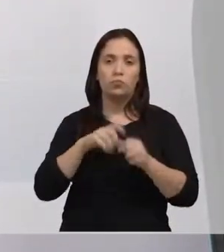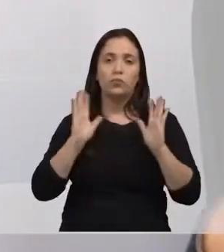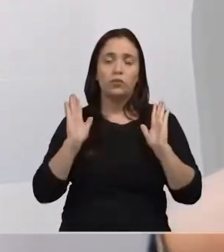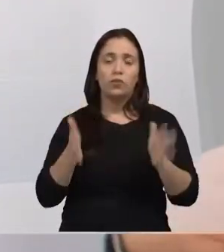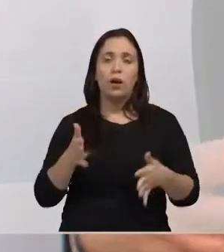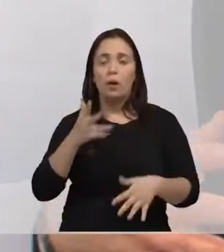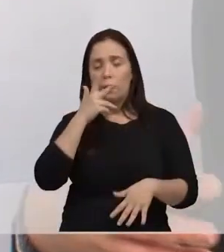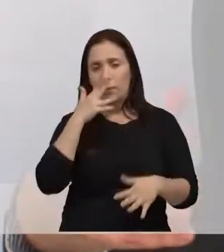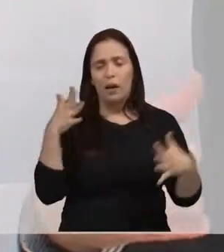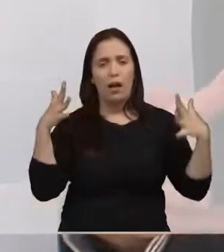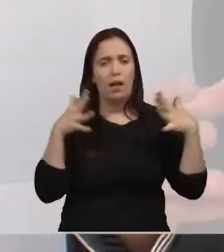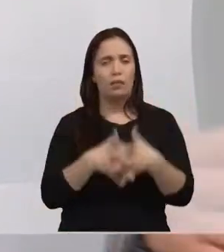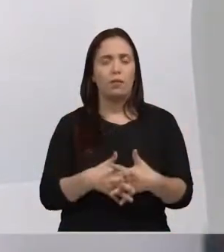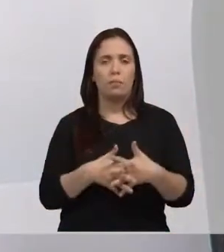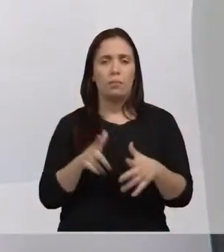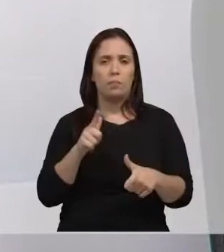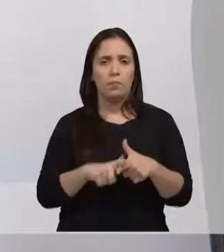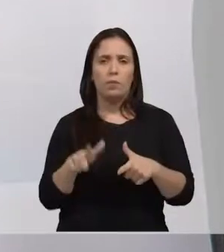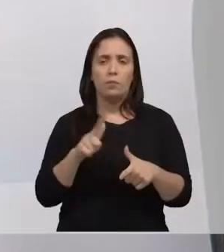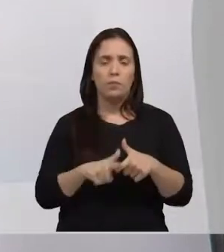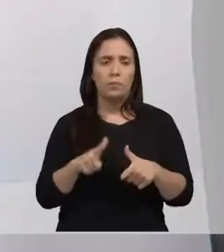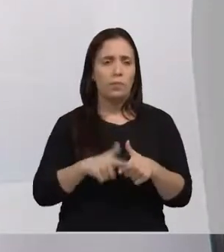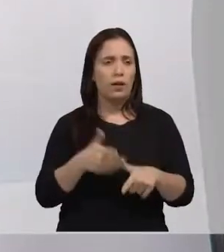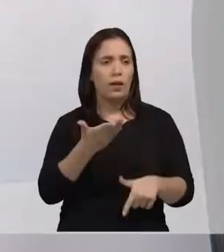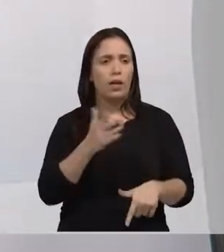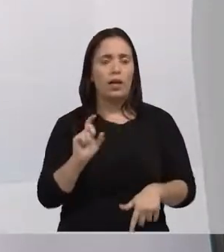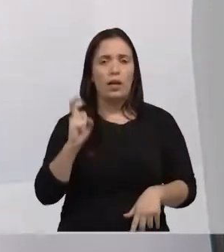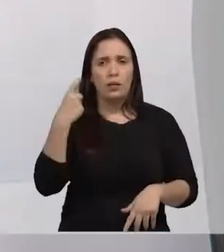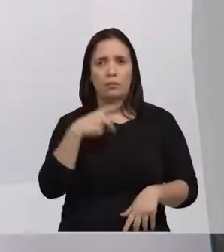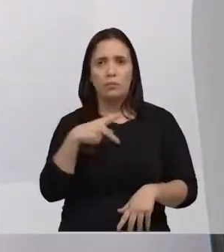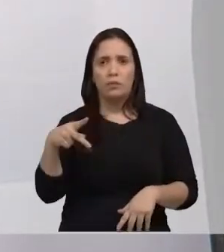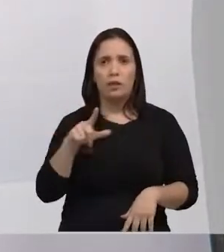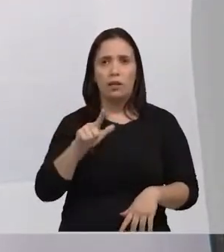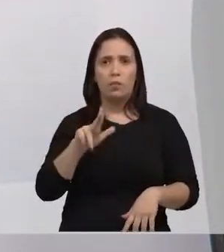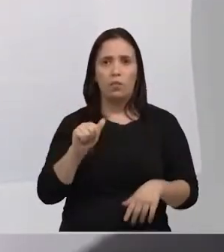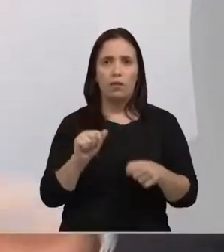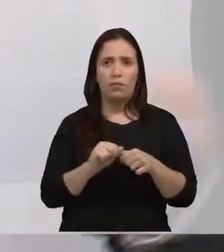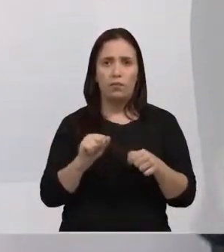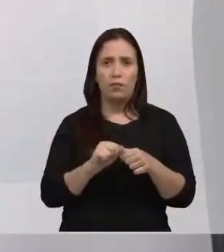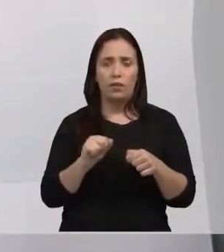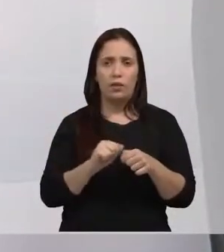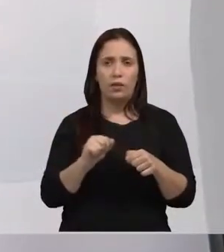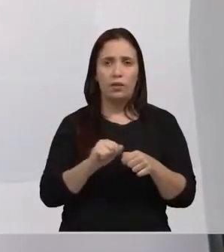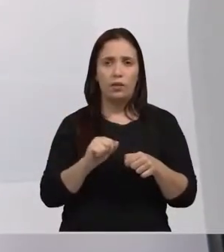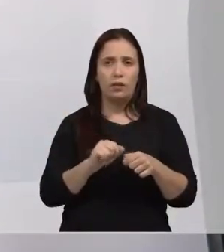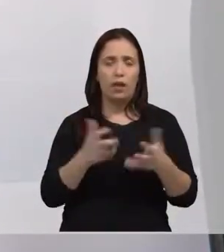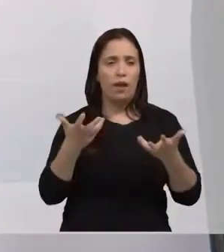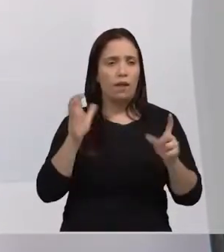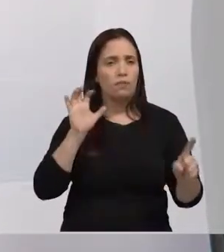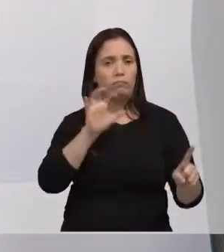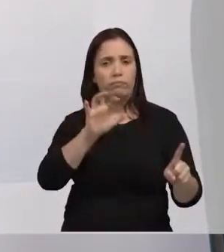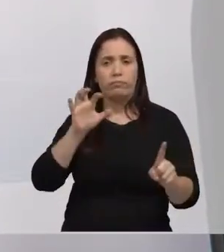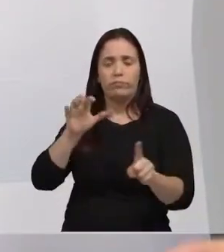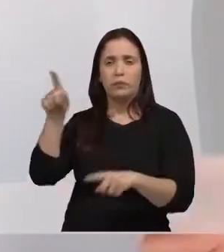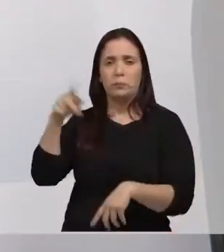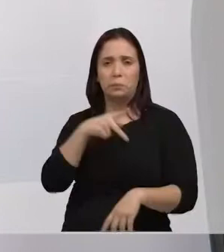essa atrapalhada que o ex-presidente Lula está fazendo através da figura da presidente Gleice Hoffmann